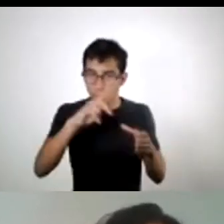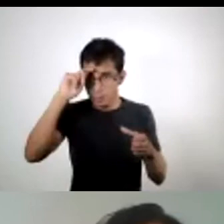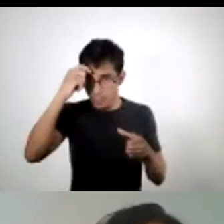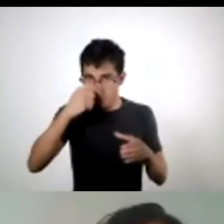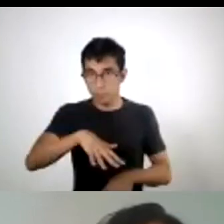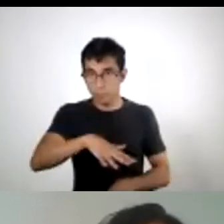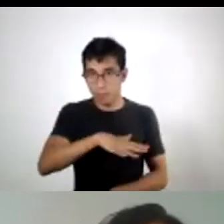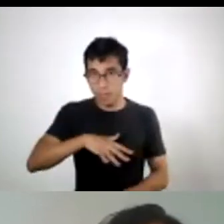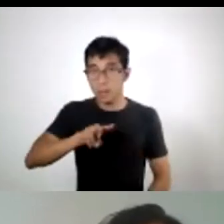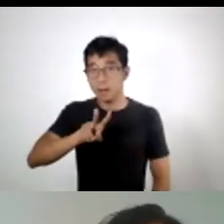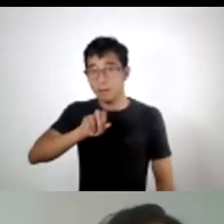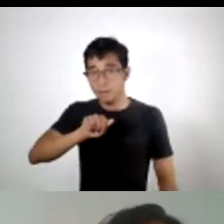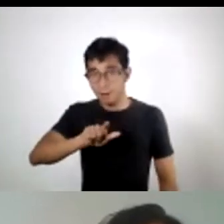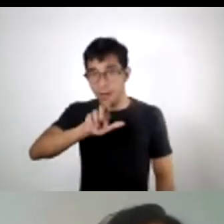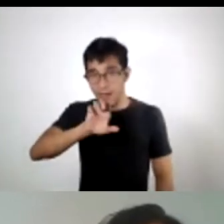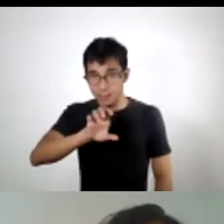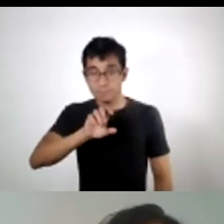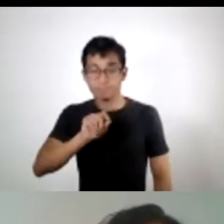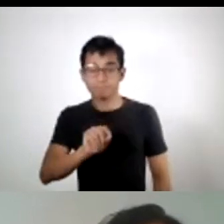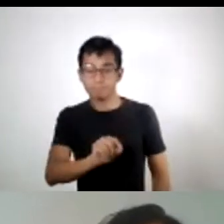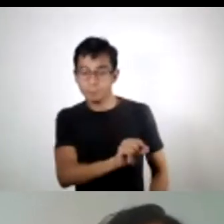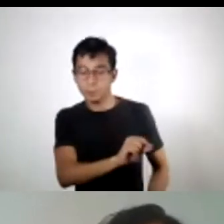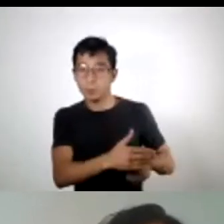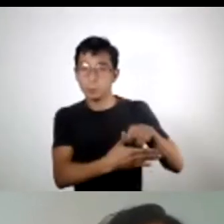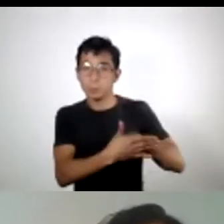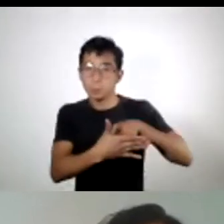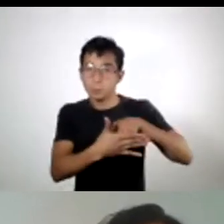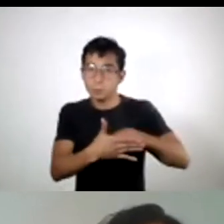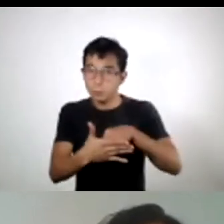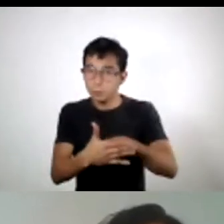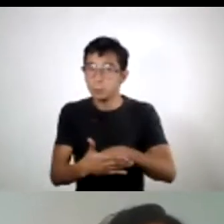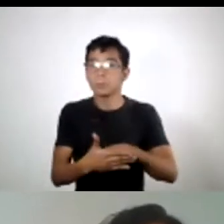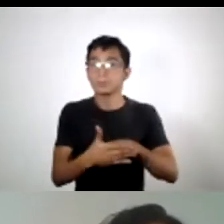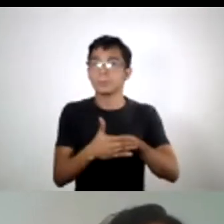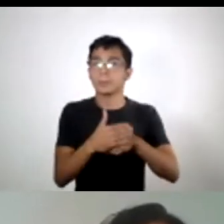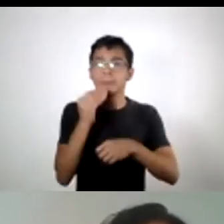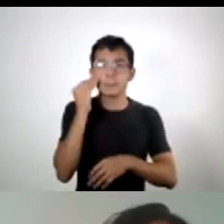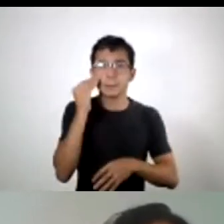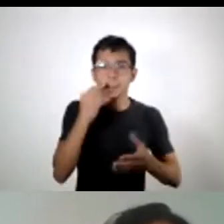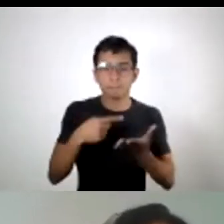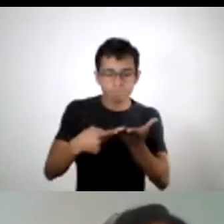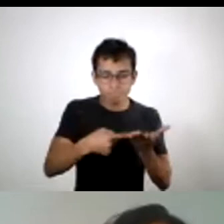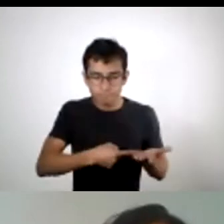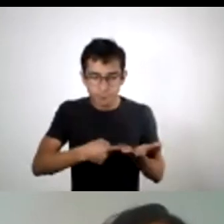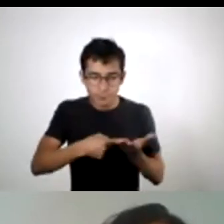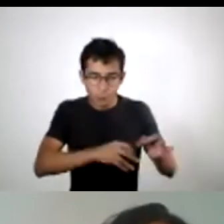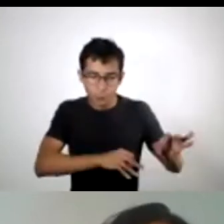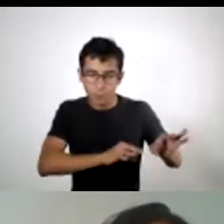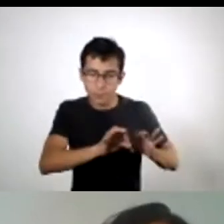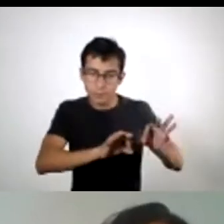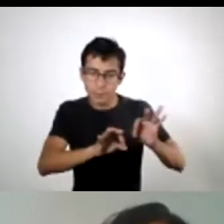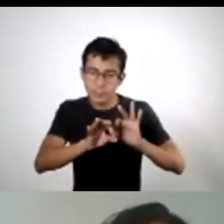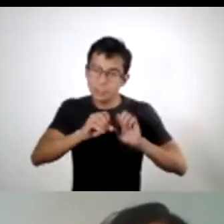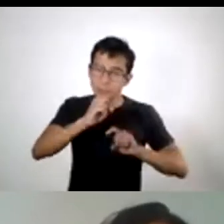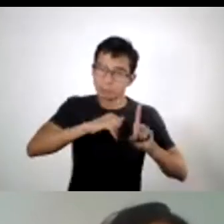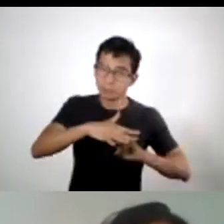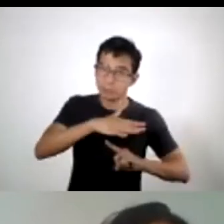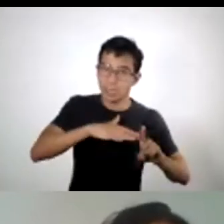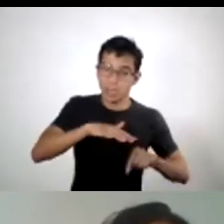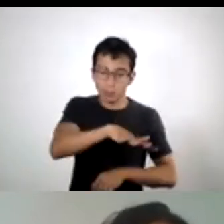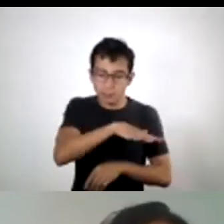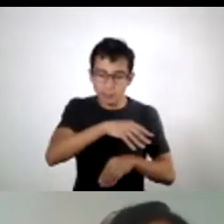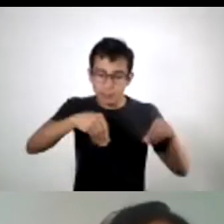das lutas da comunidade, né, e de organização social, territorial